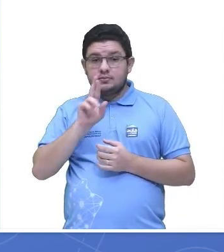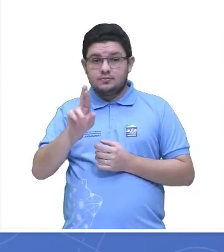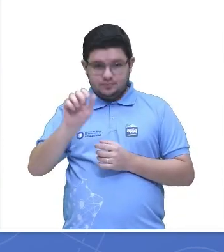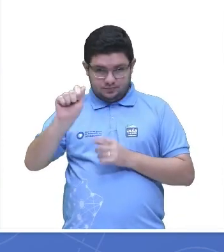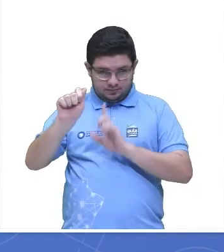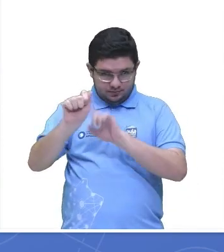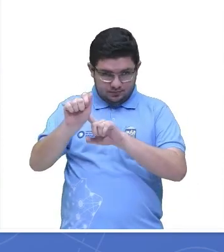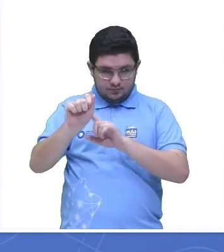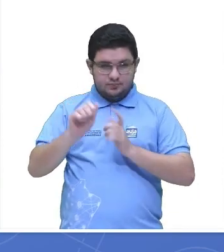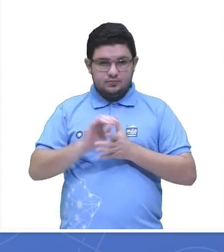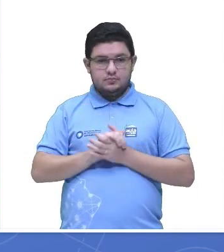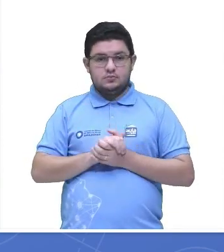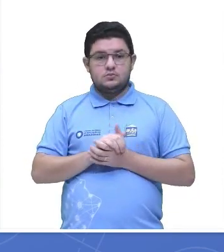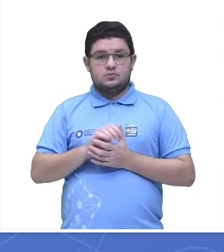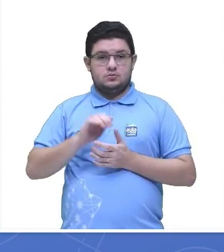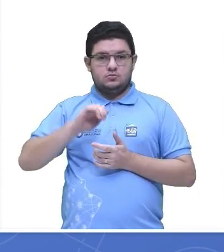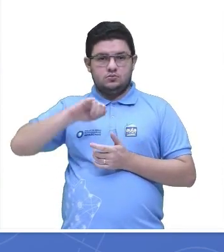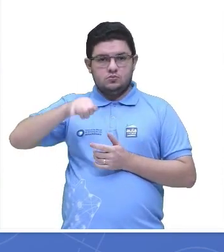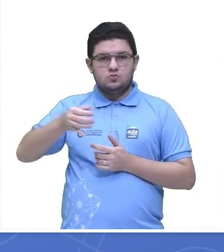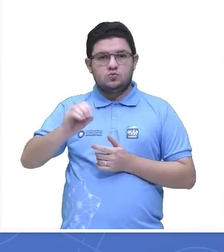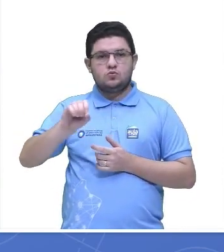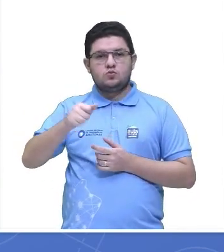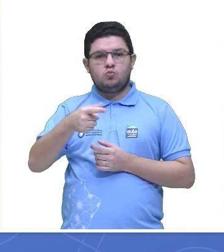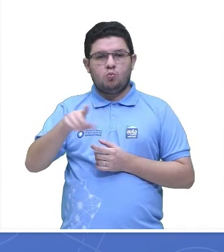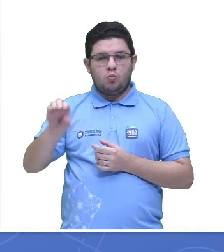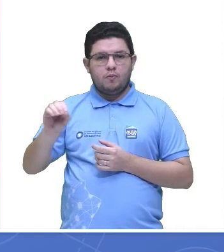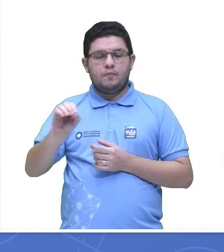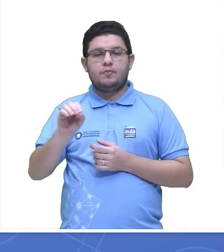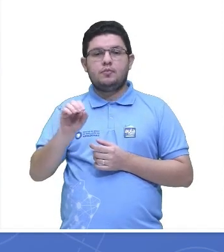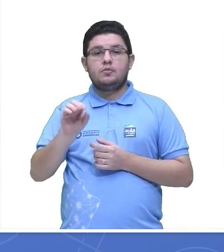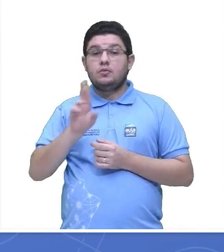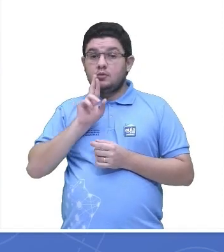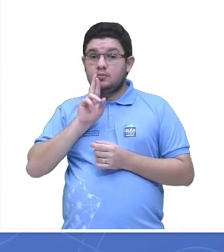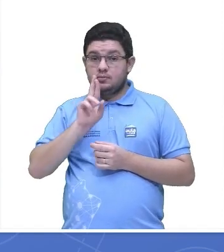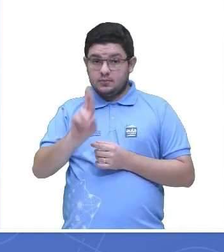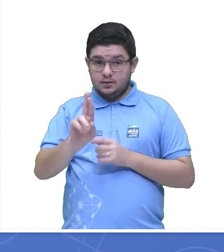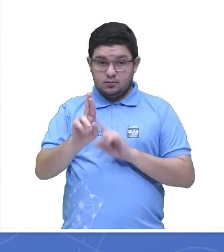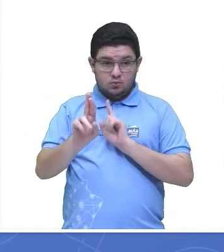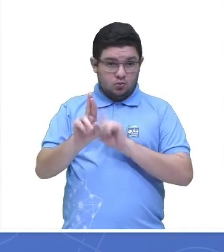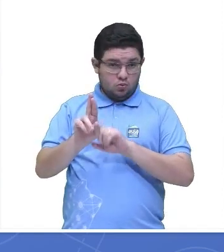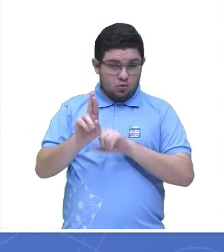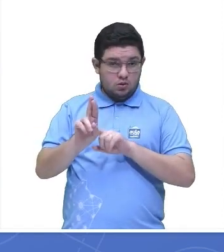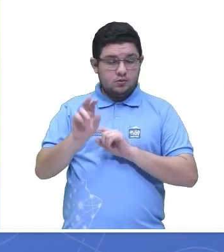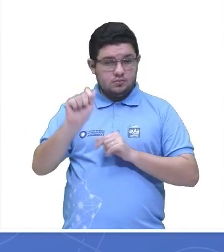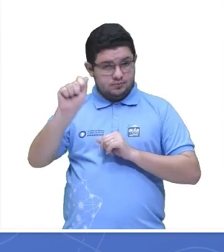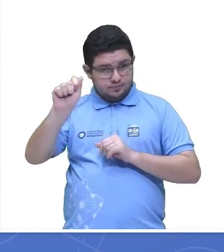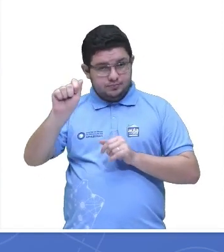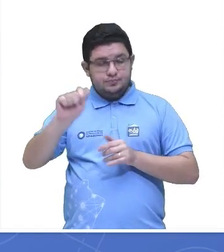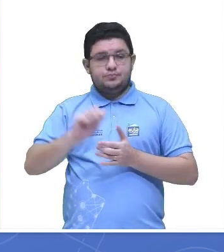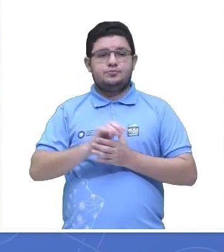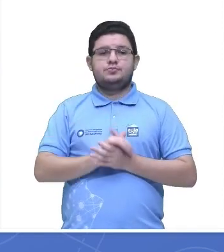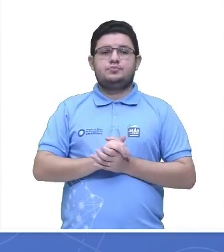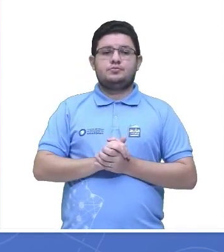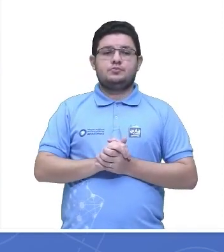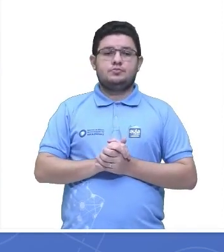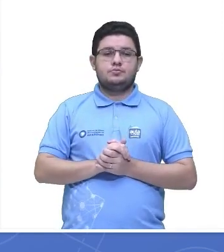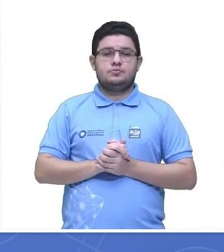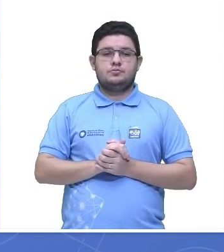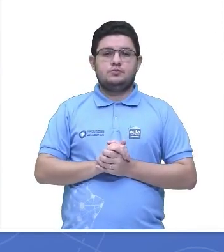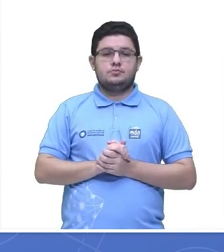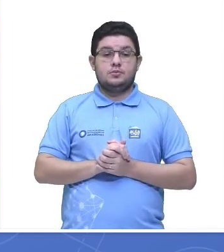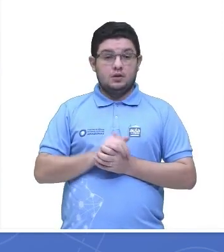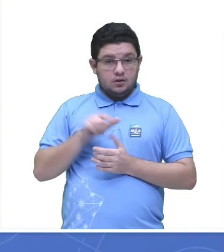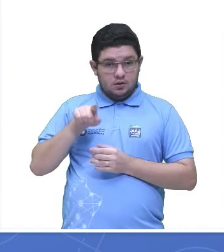Novo Céu, e o João Vitor, do 7 Tarsila Prado, de Humaitá, também apostando, de Humaitá,